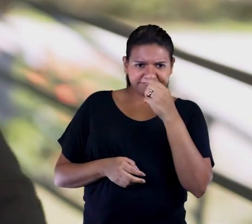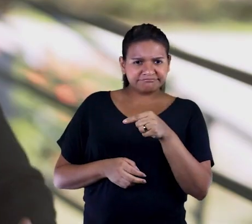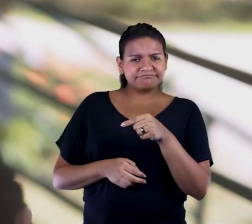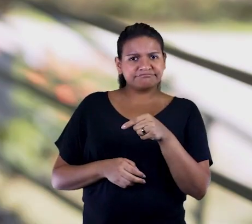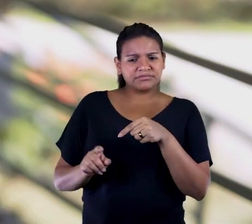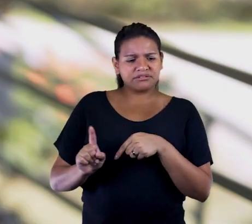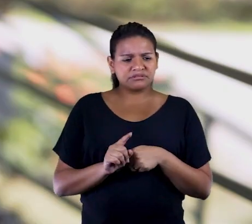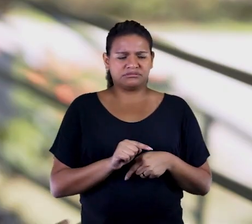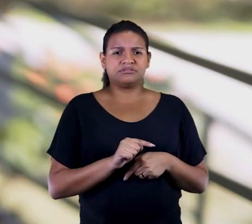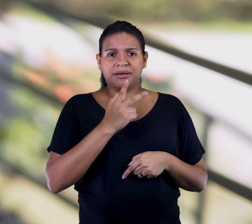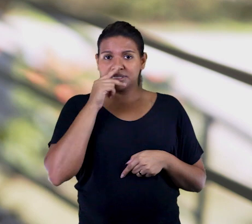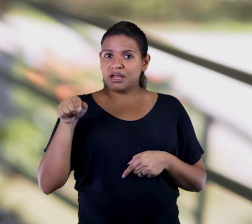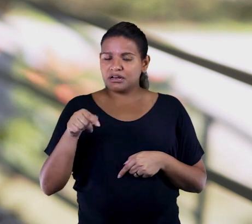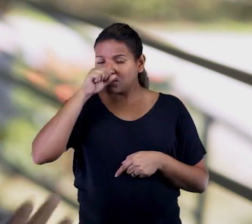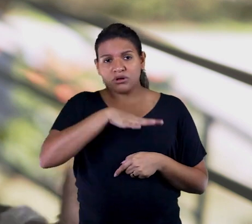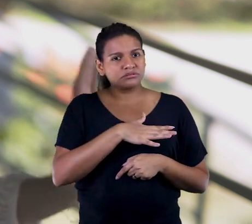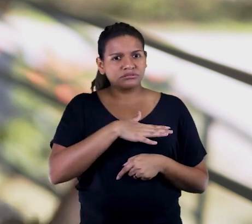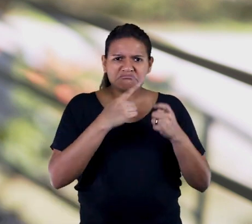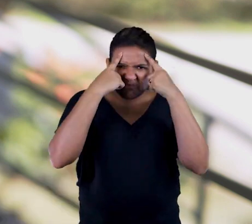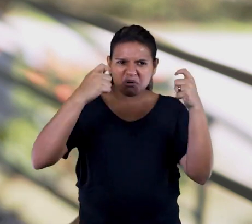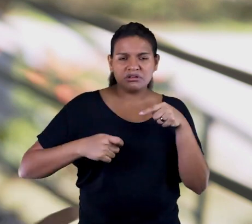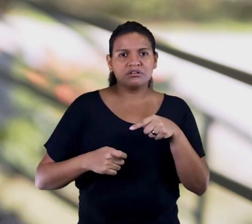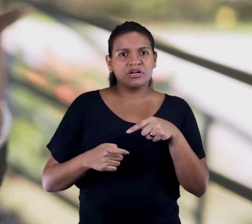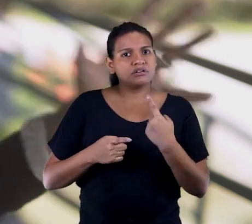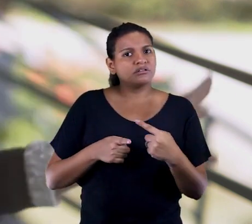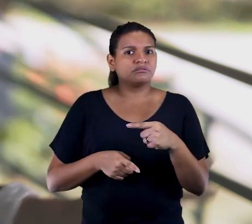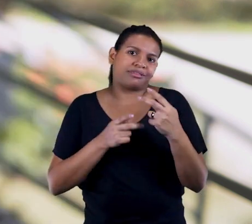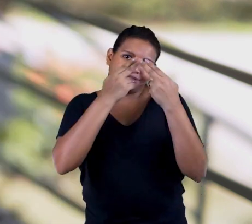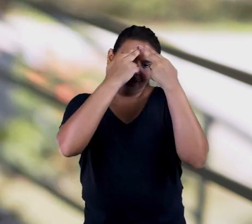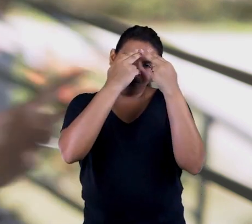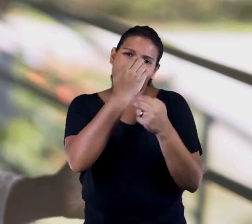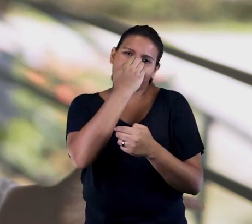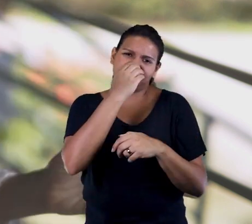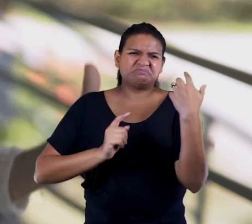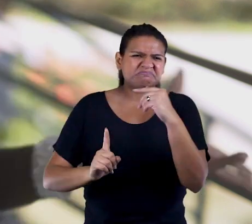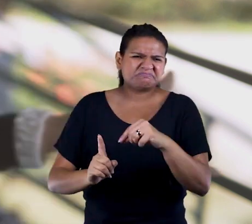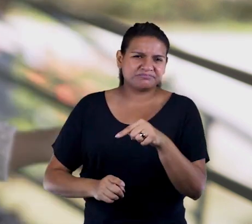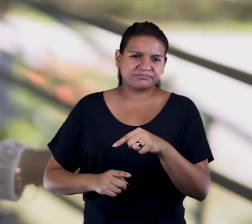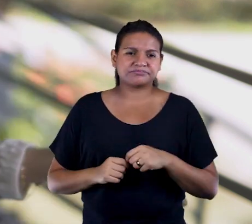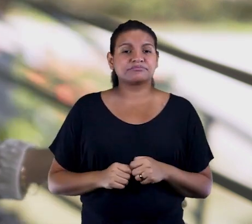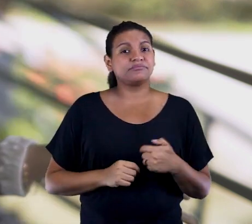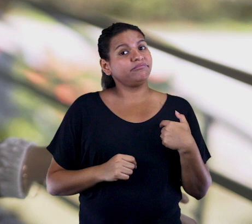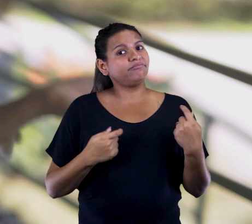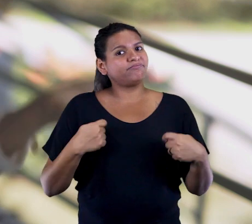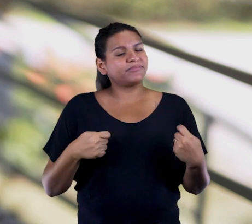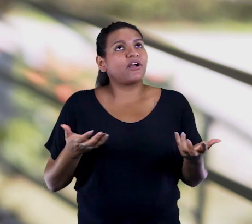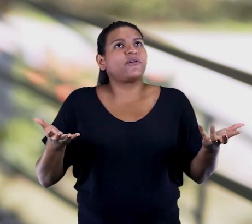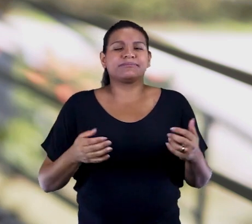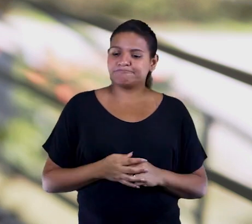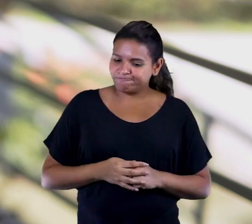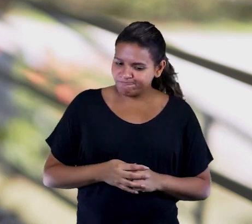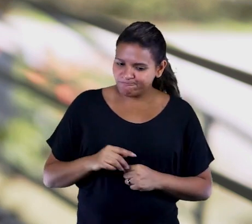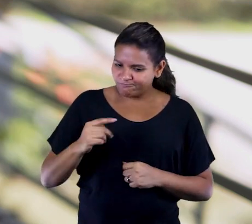descobri em casa que ela era um pouco agressiva, de trauma. Falei, gente, olha o que eu tenho aqui. E aí, o que eu tive que fazer? Eu tive que